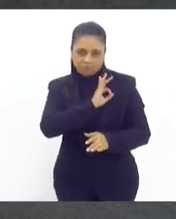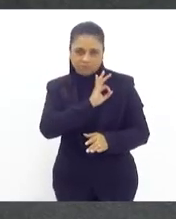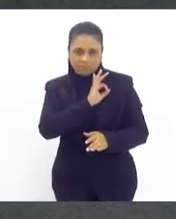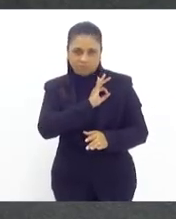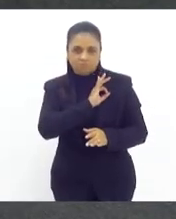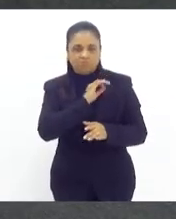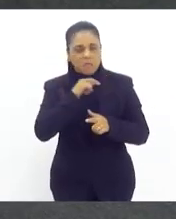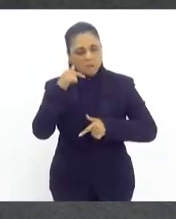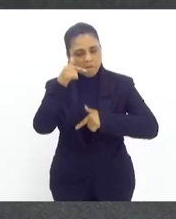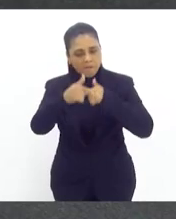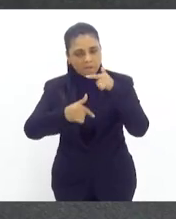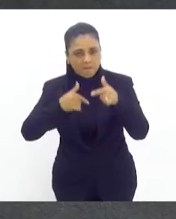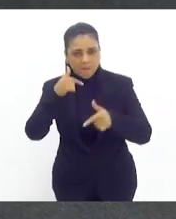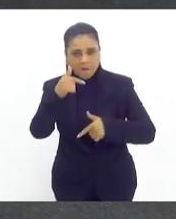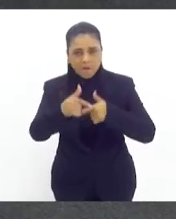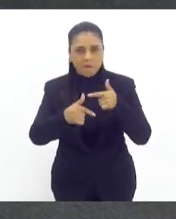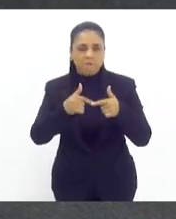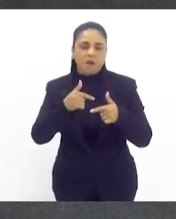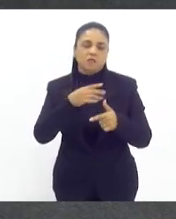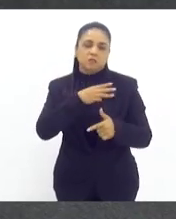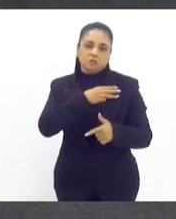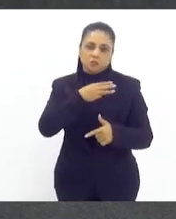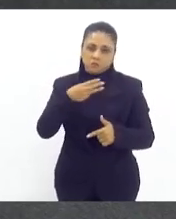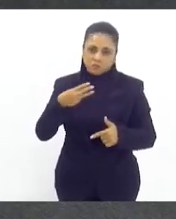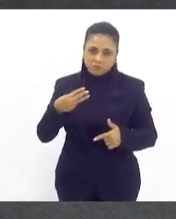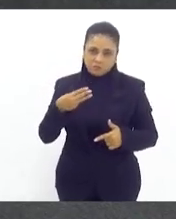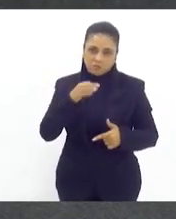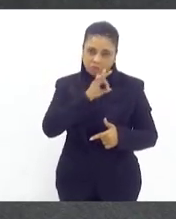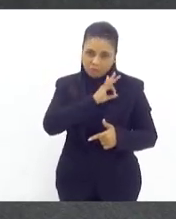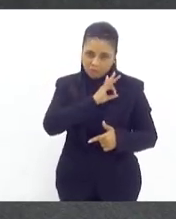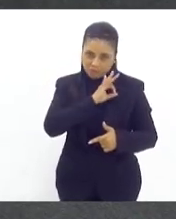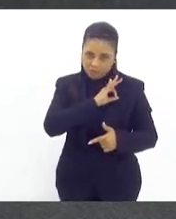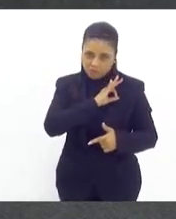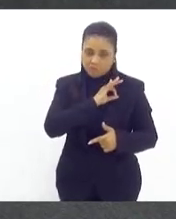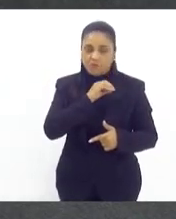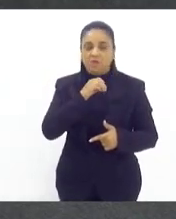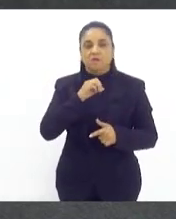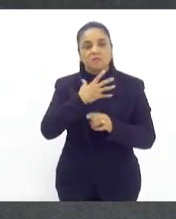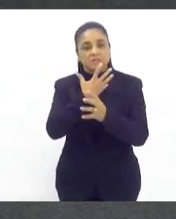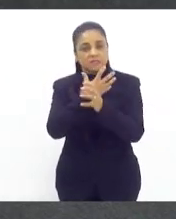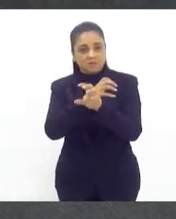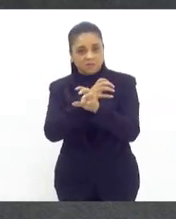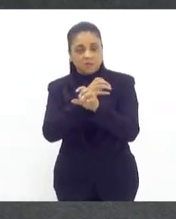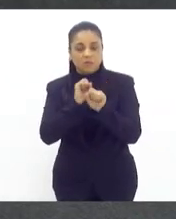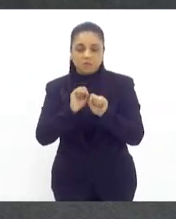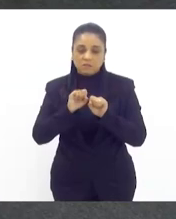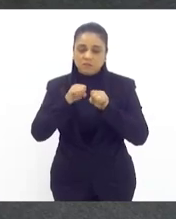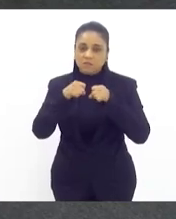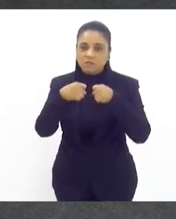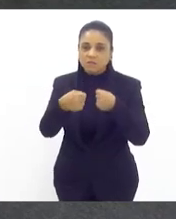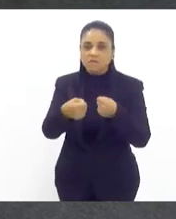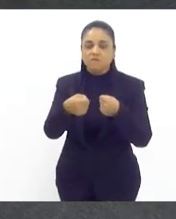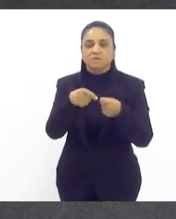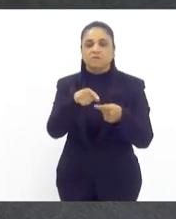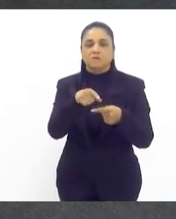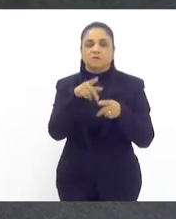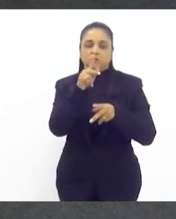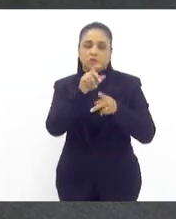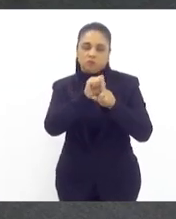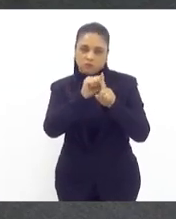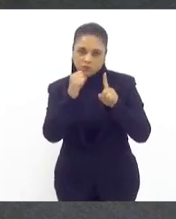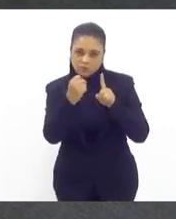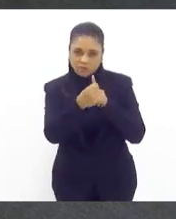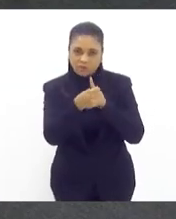Civil pega a polícia militar nesse caso e em defesa da sociedade Deputado Rodrigo a sua